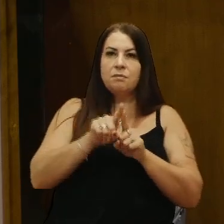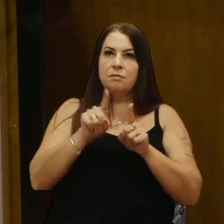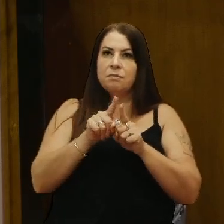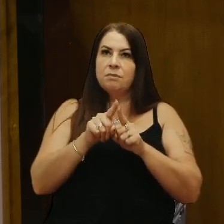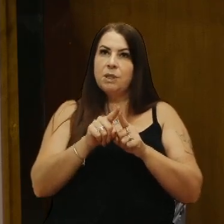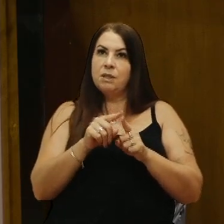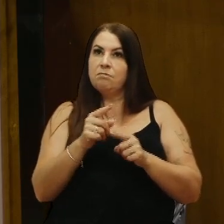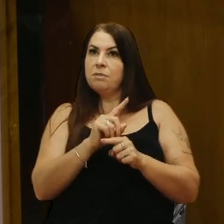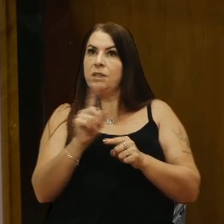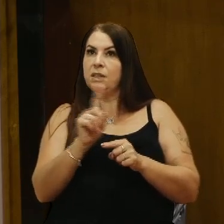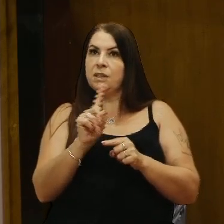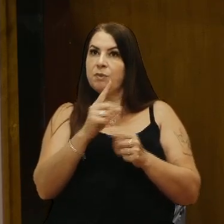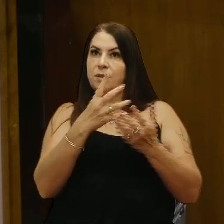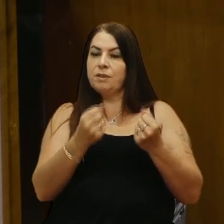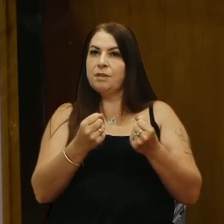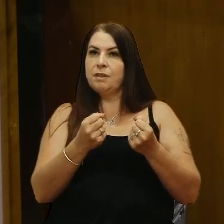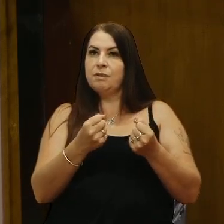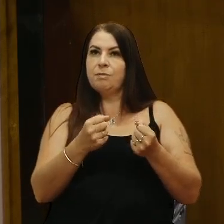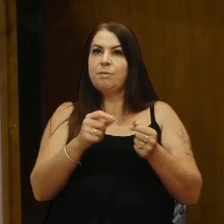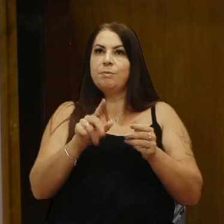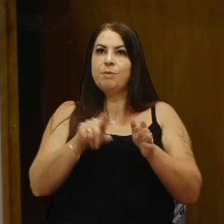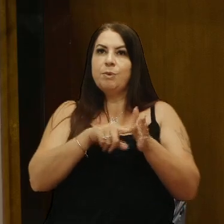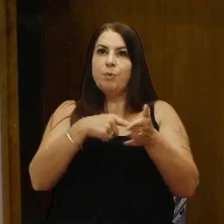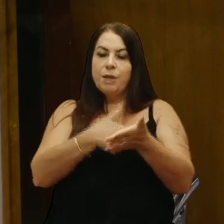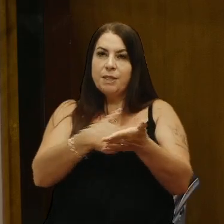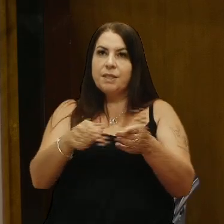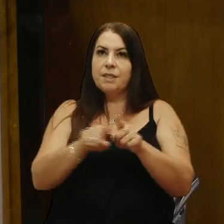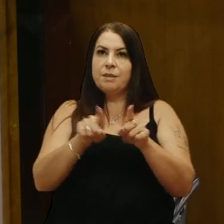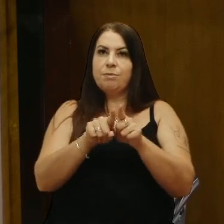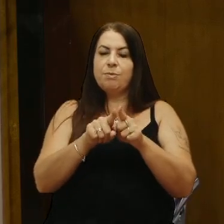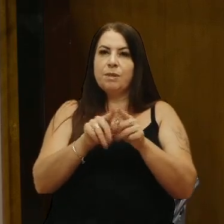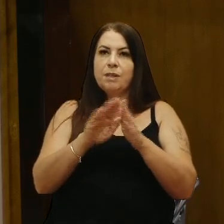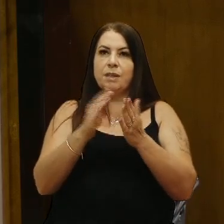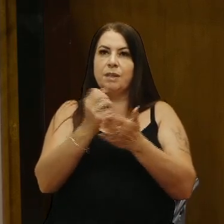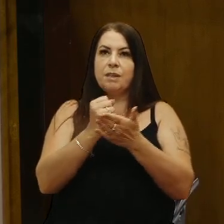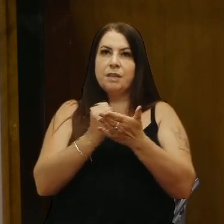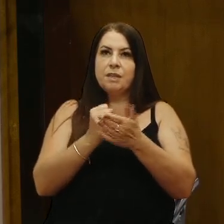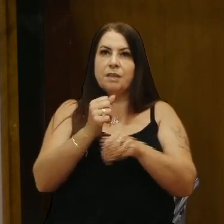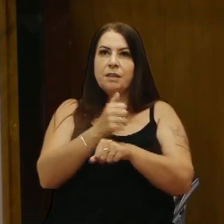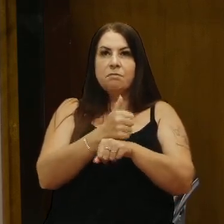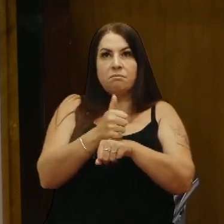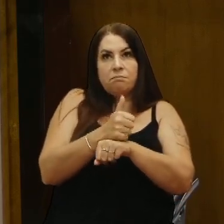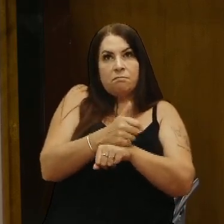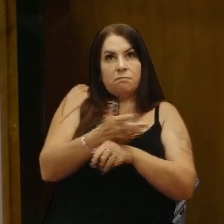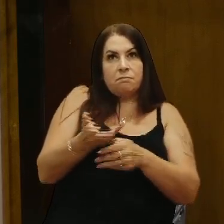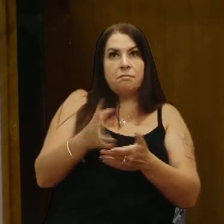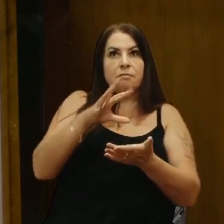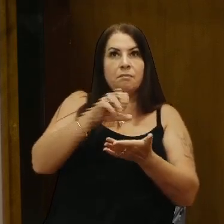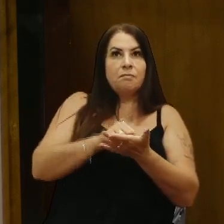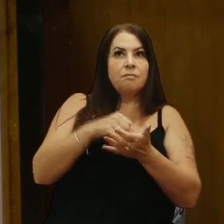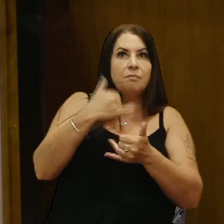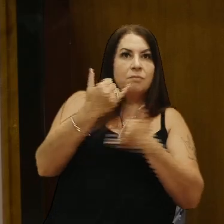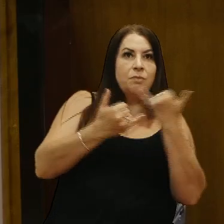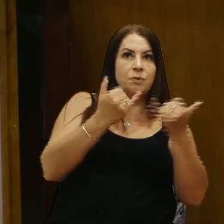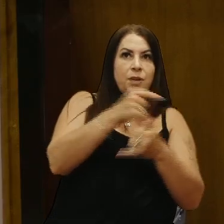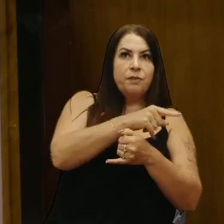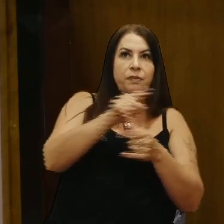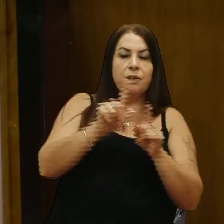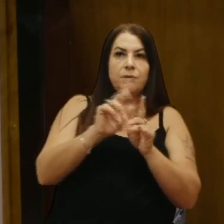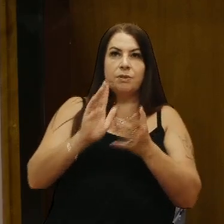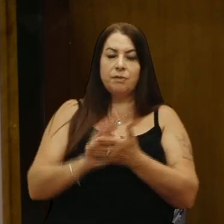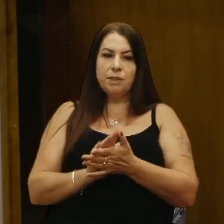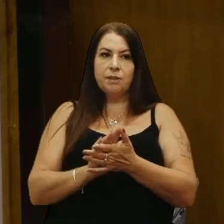tive que voltar lá para fazer o exame da carteira profissional, né, que eu preciso. É só um registro, só uma brincadeira, né? Mas,